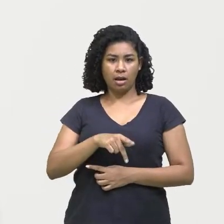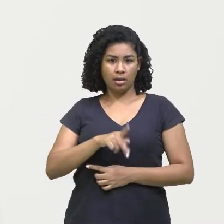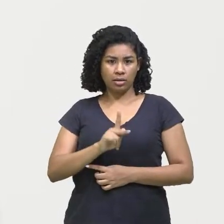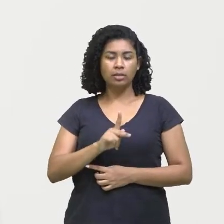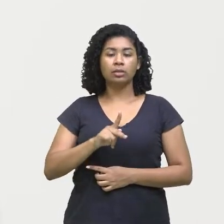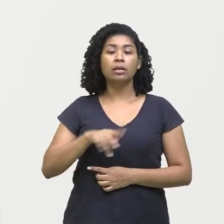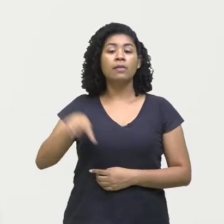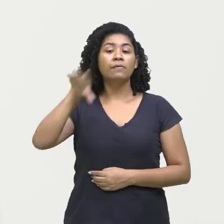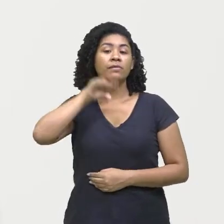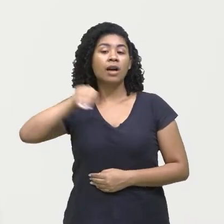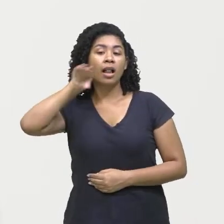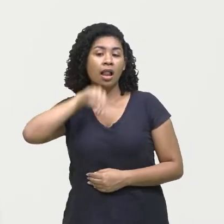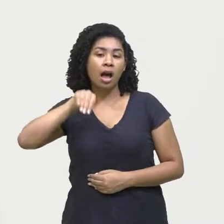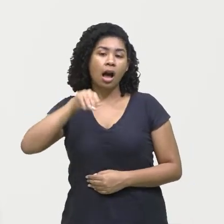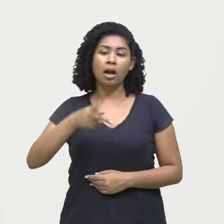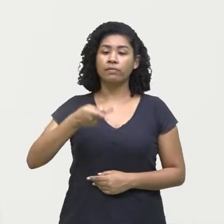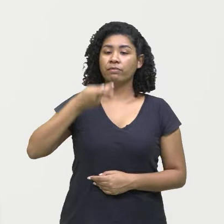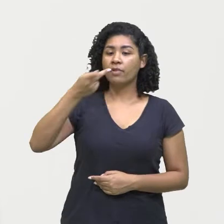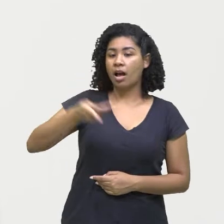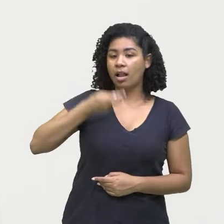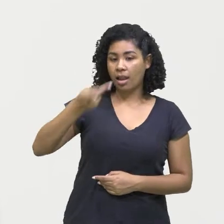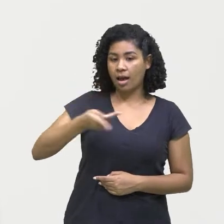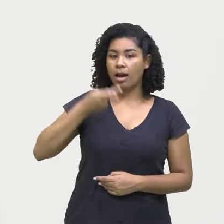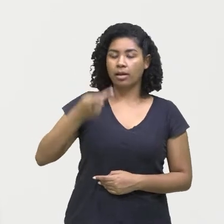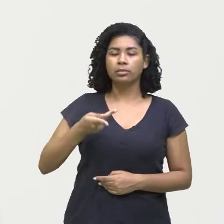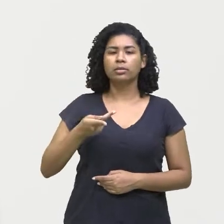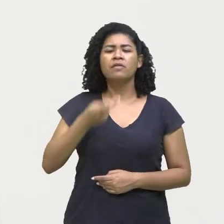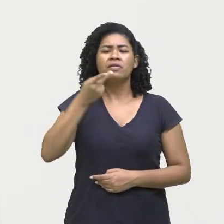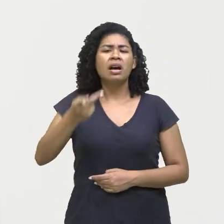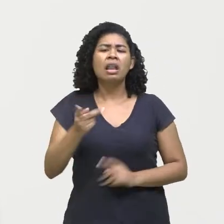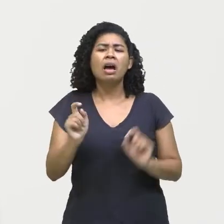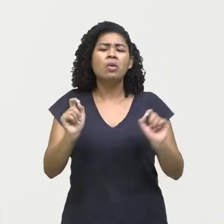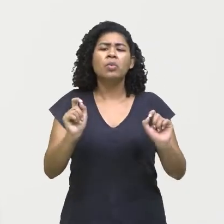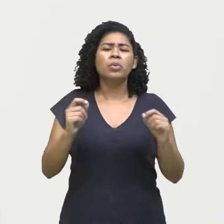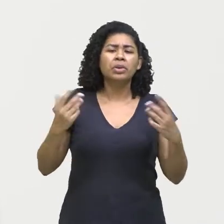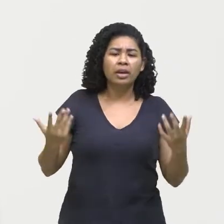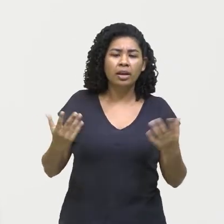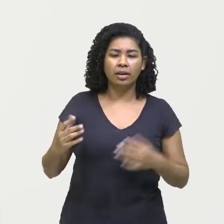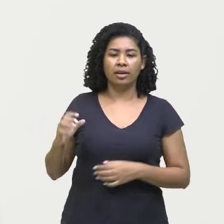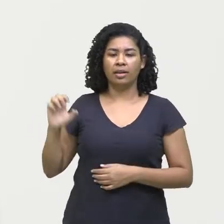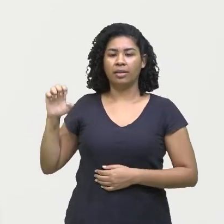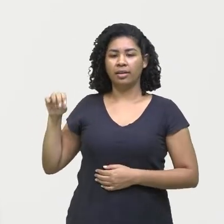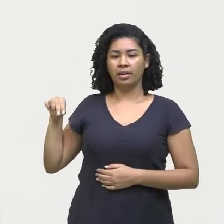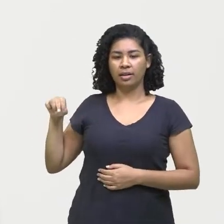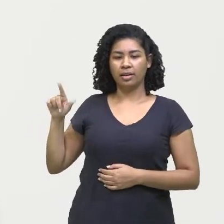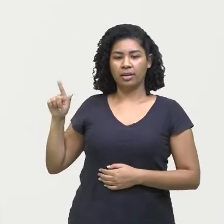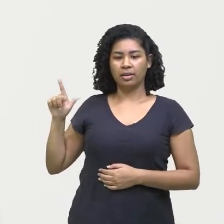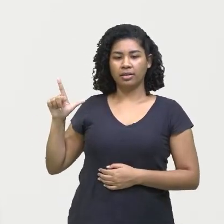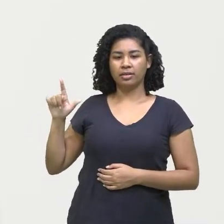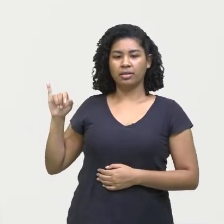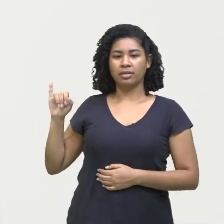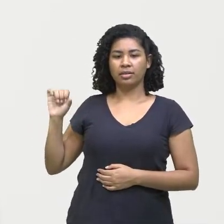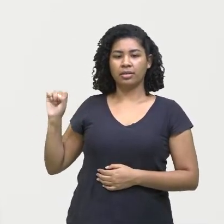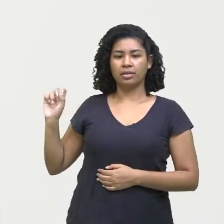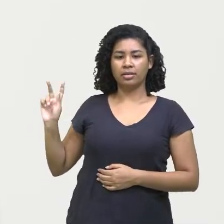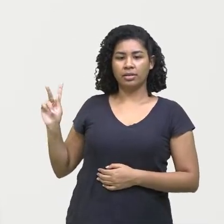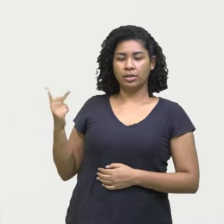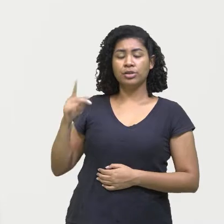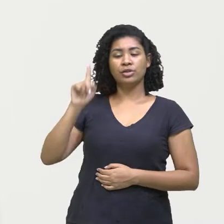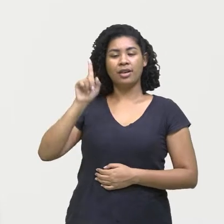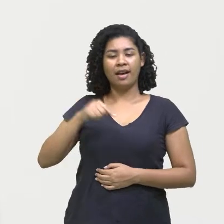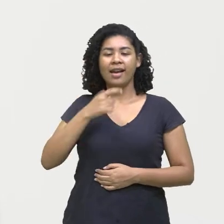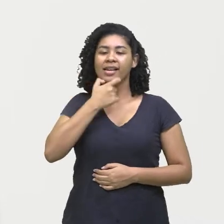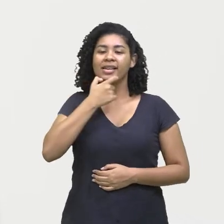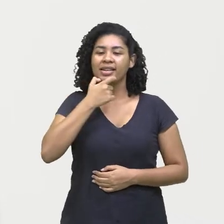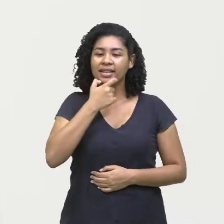inglês. Então, eles estão aqui, todo mundo estudando, olha só a bandeira aqui dos Estados Unidos. Cada um tem um livro aqui nas suas